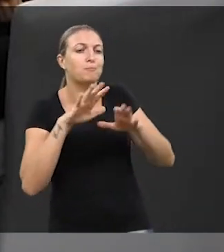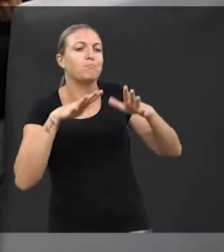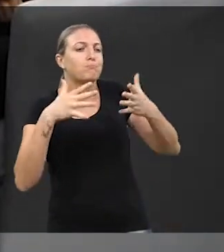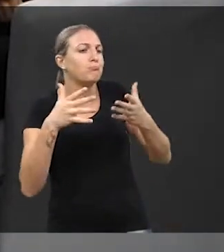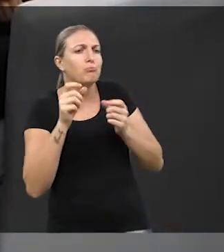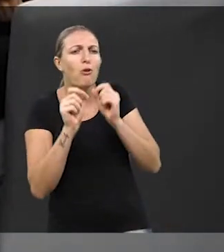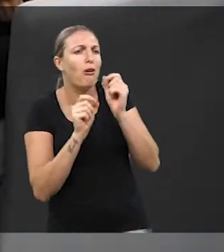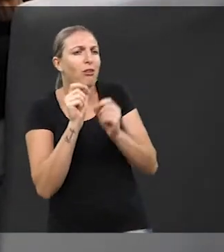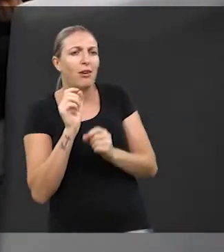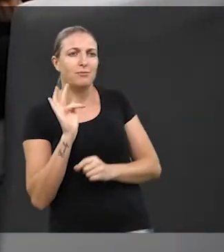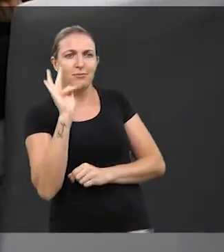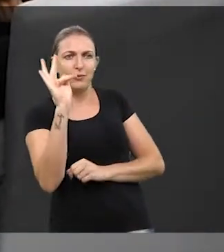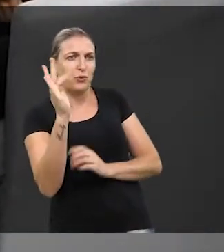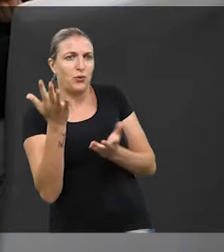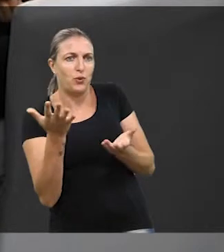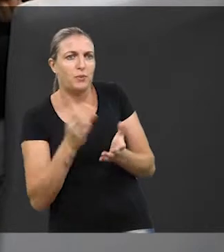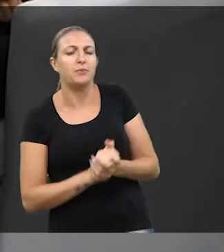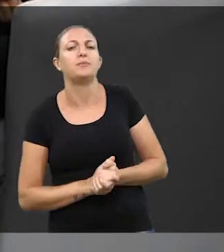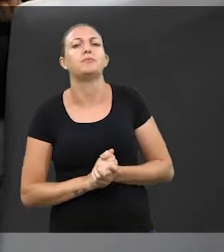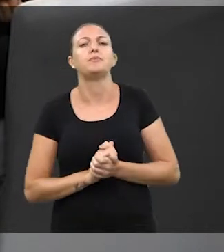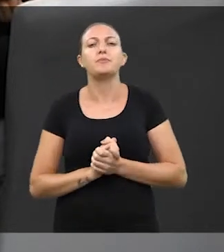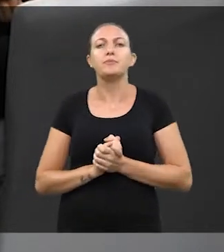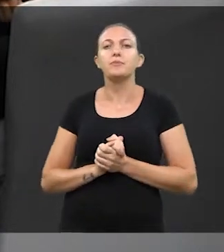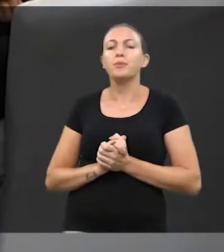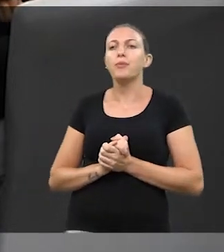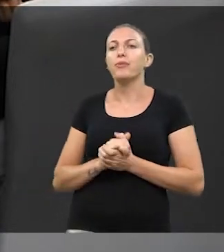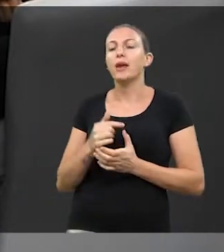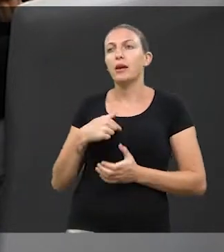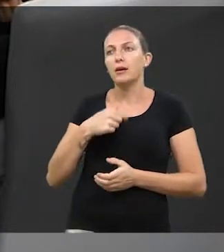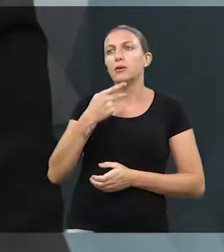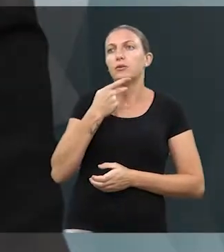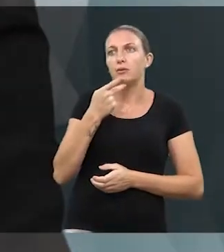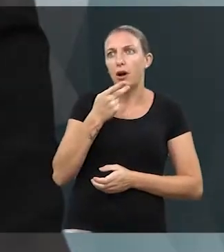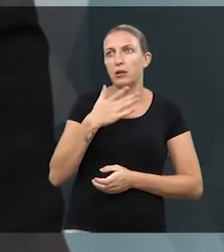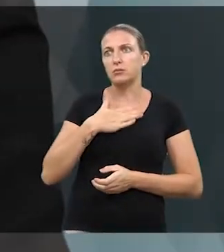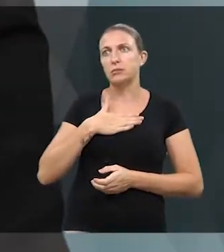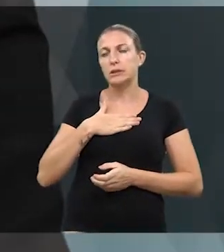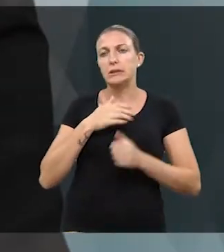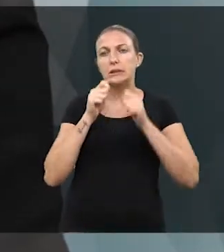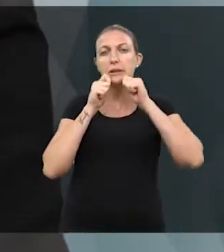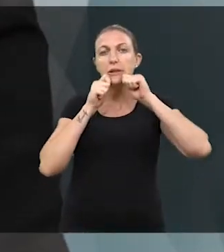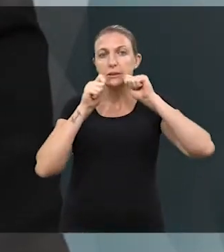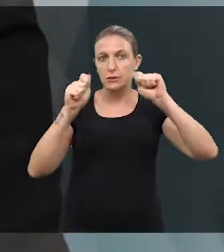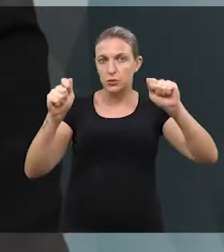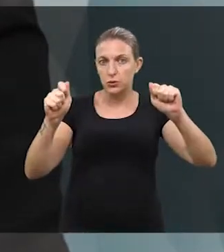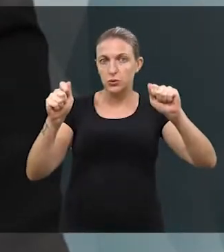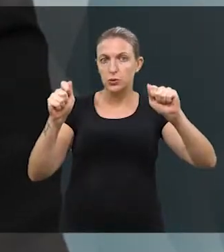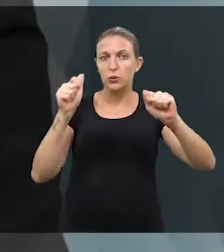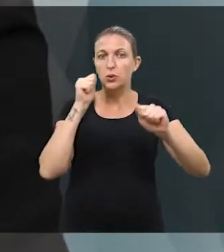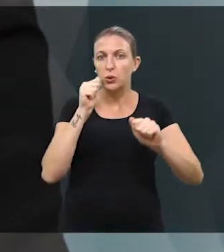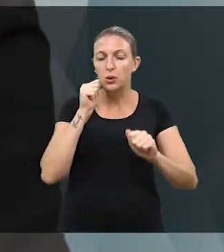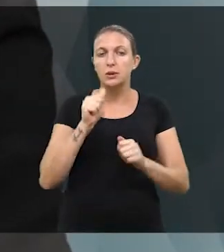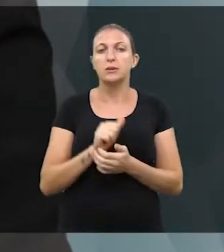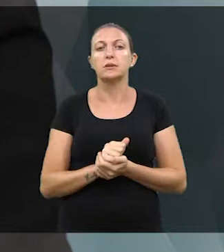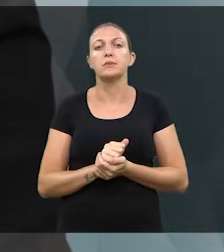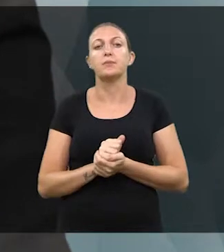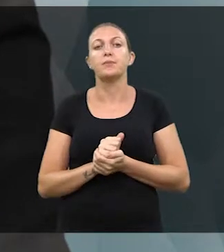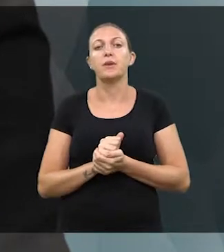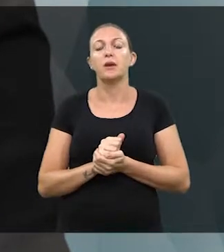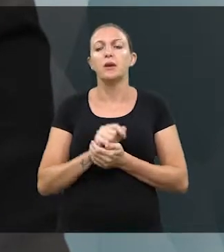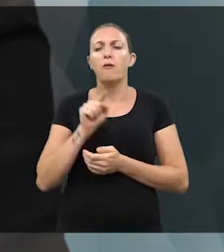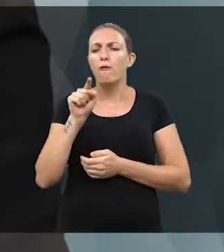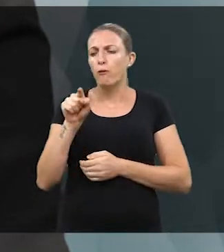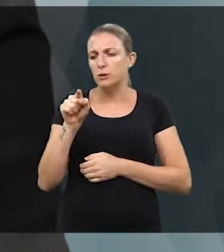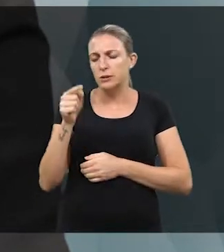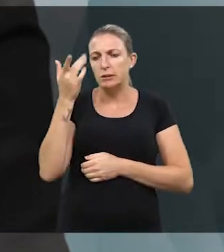suas projeções futuras muito bem eu tenho falado né pra minhas assessoras é o fato de você não dominar totalmente